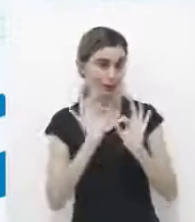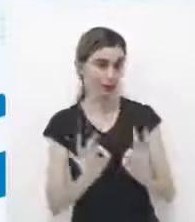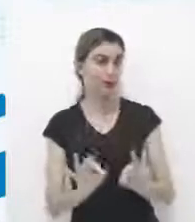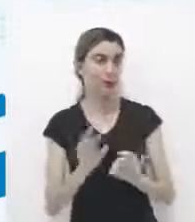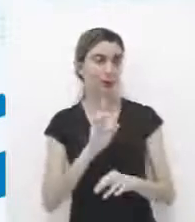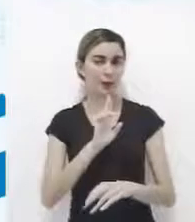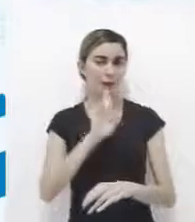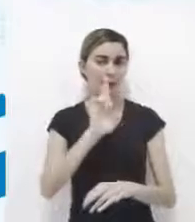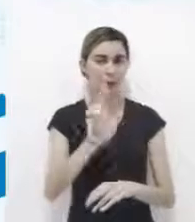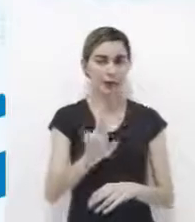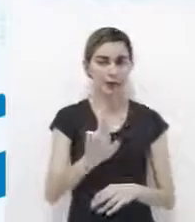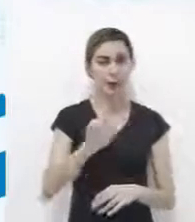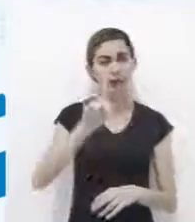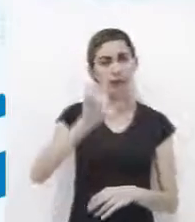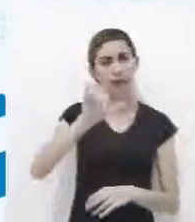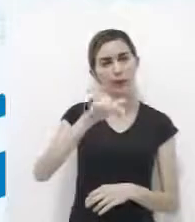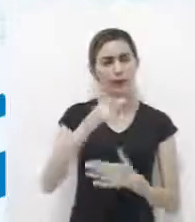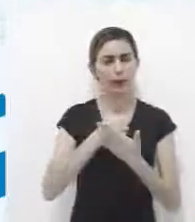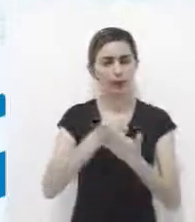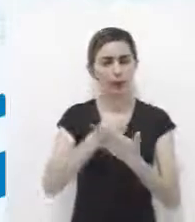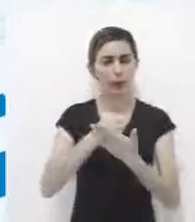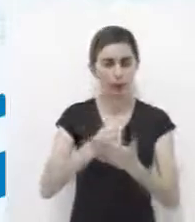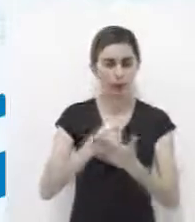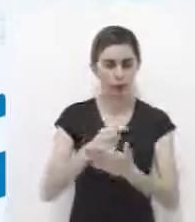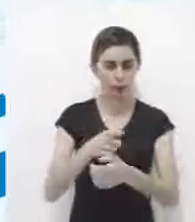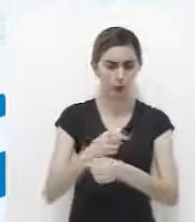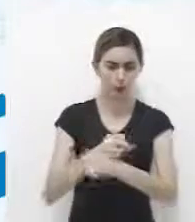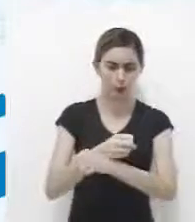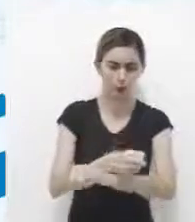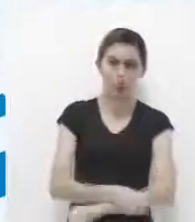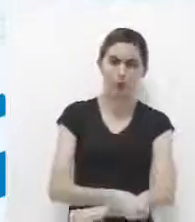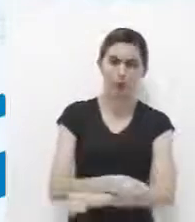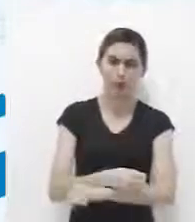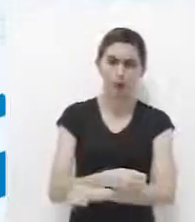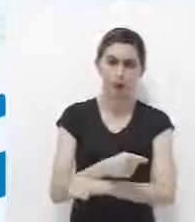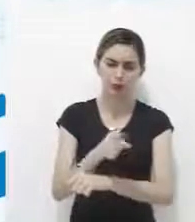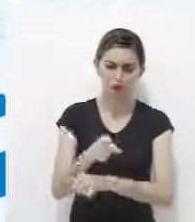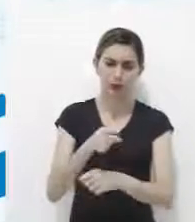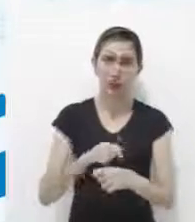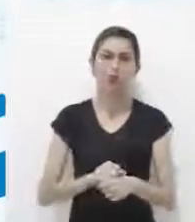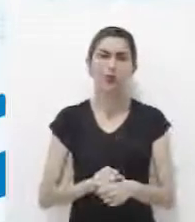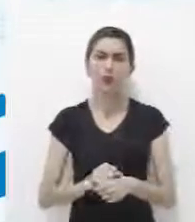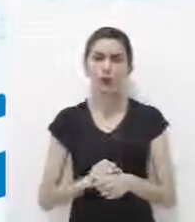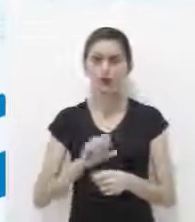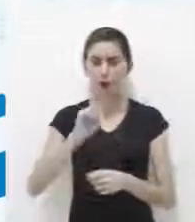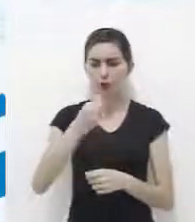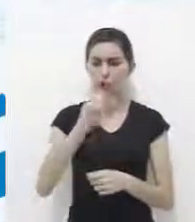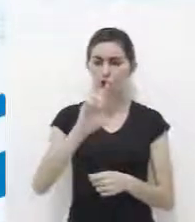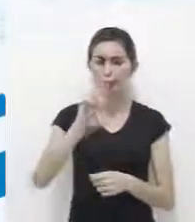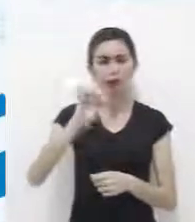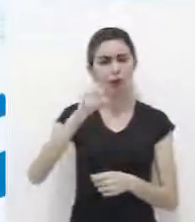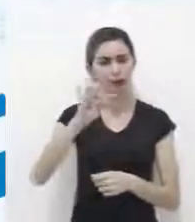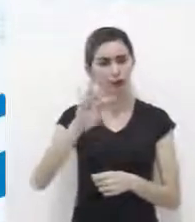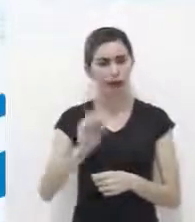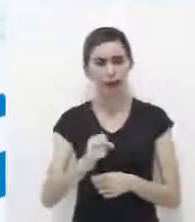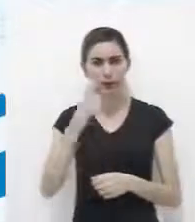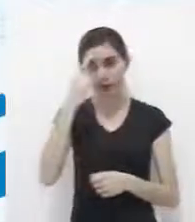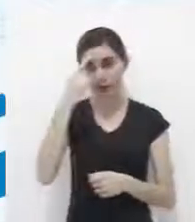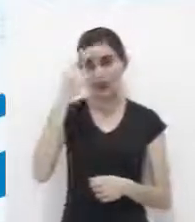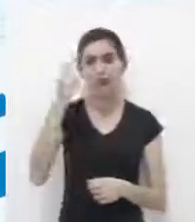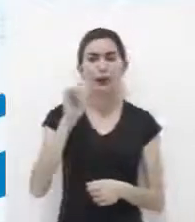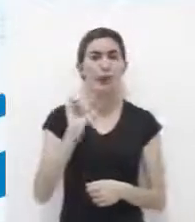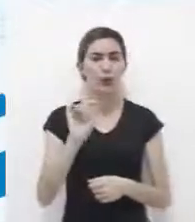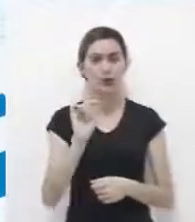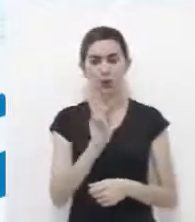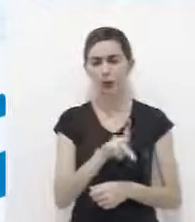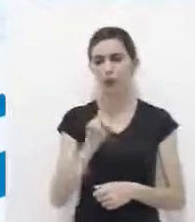Certamente a resposta, Platão foi ajudando ali ao escravo com a maiêutica de Sócrates. É